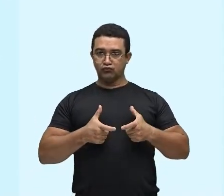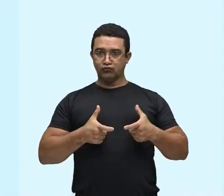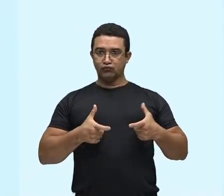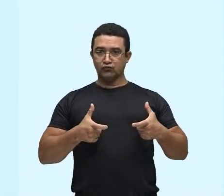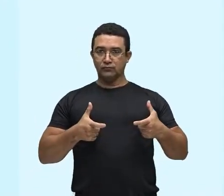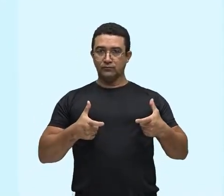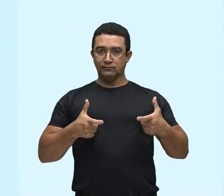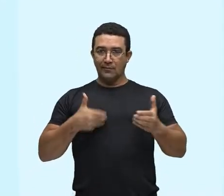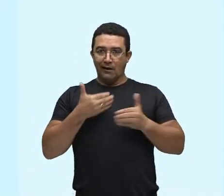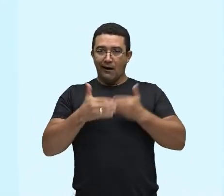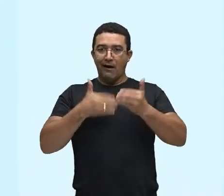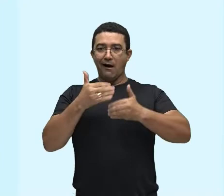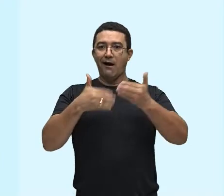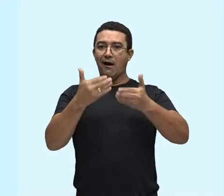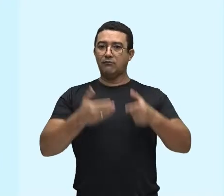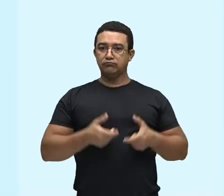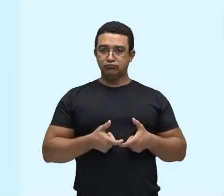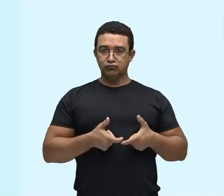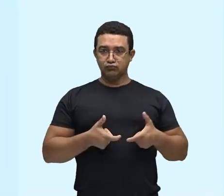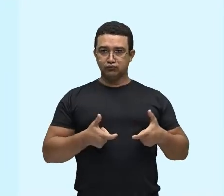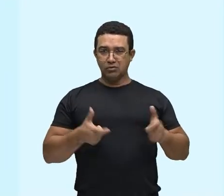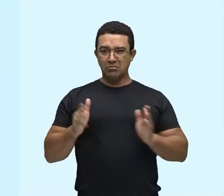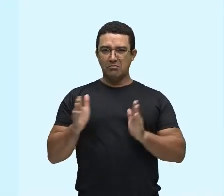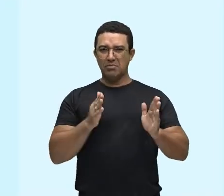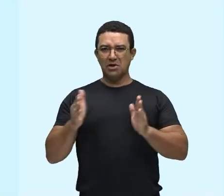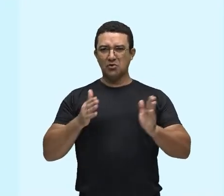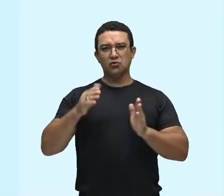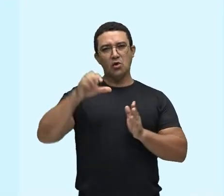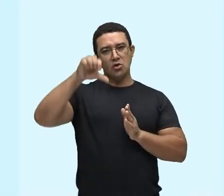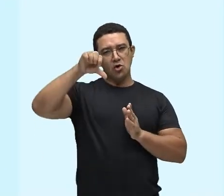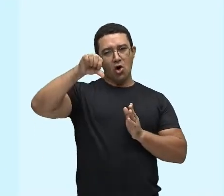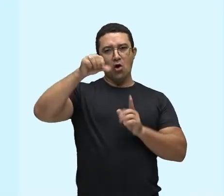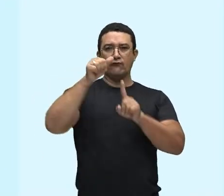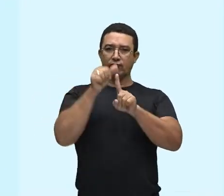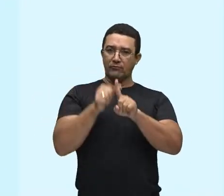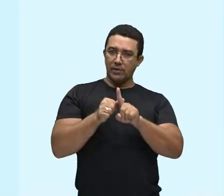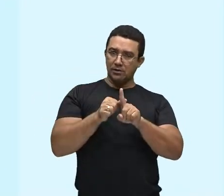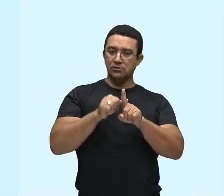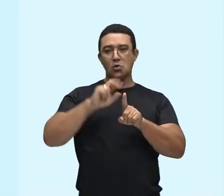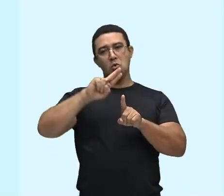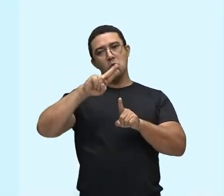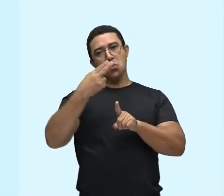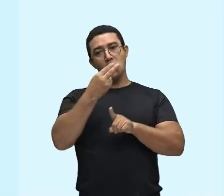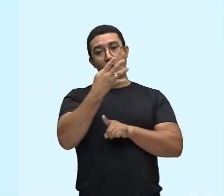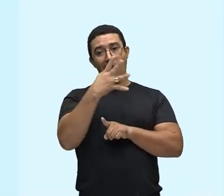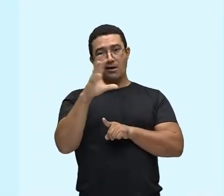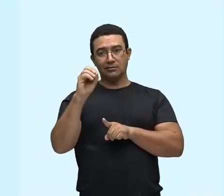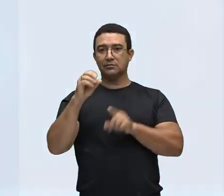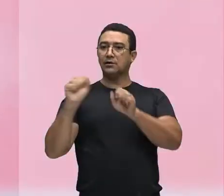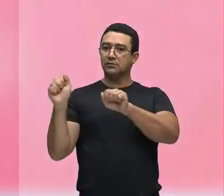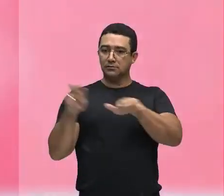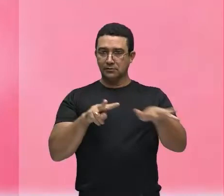seu desenvolvimento em um período de 9 meses completos ou 40 semanas.